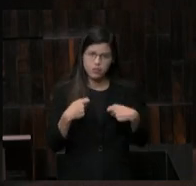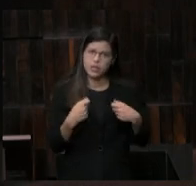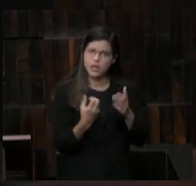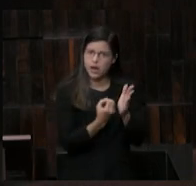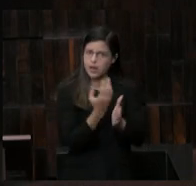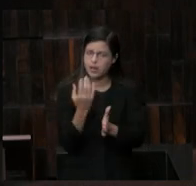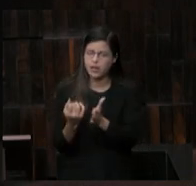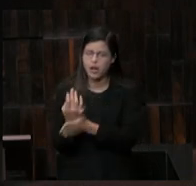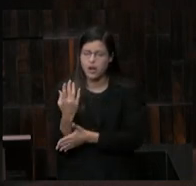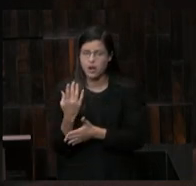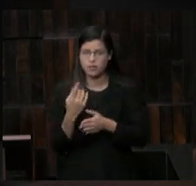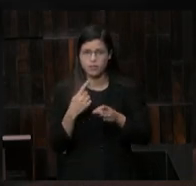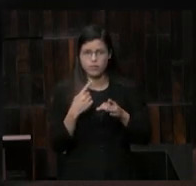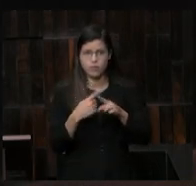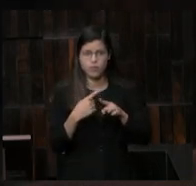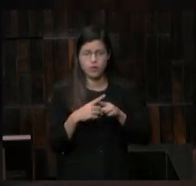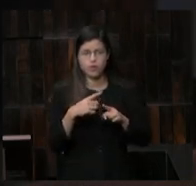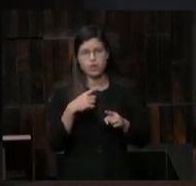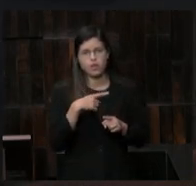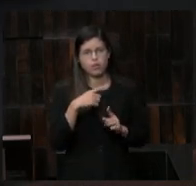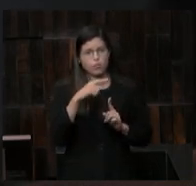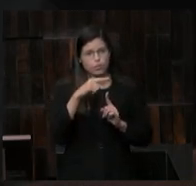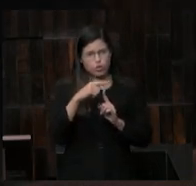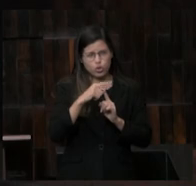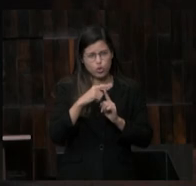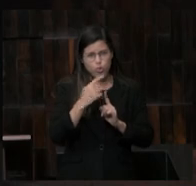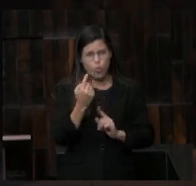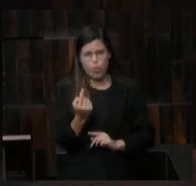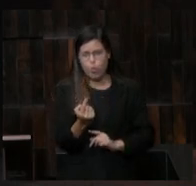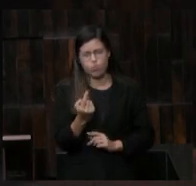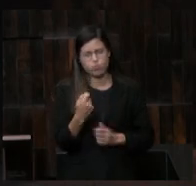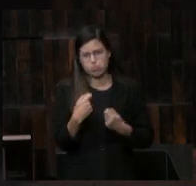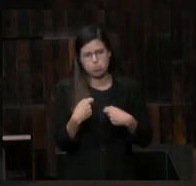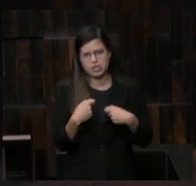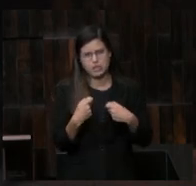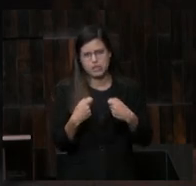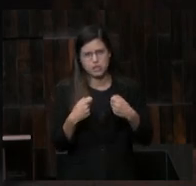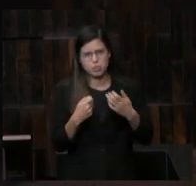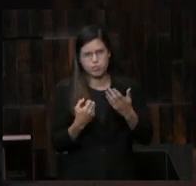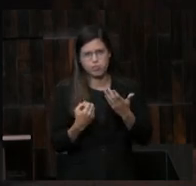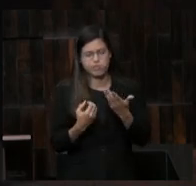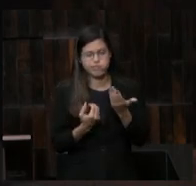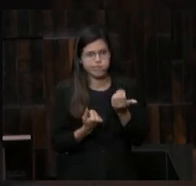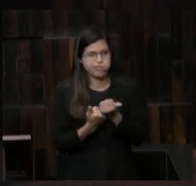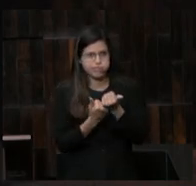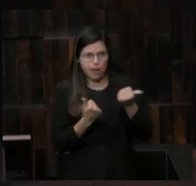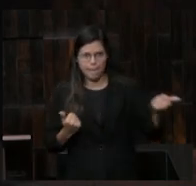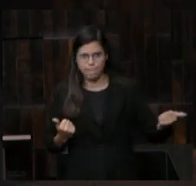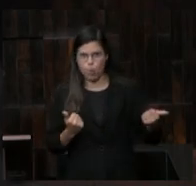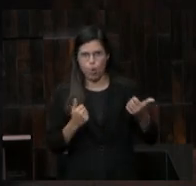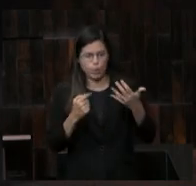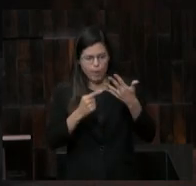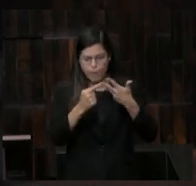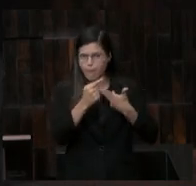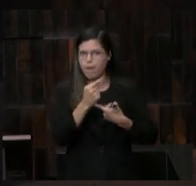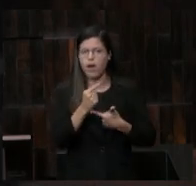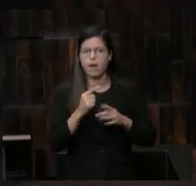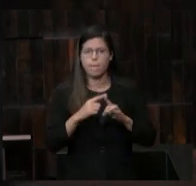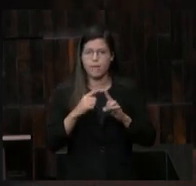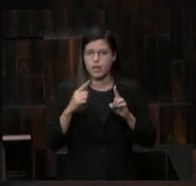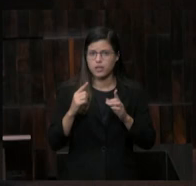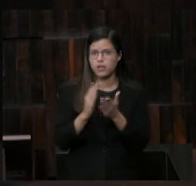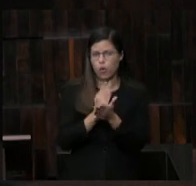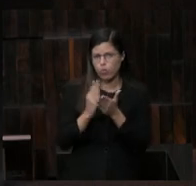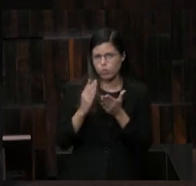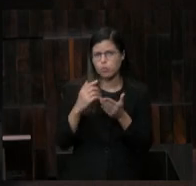caso, o suporte 1, que não requer tanto suporte, mas tem outros suportes que requer bastante suporte, questão da audição,